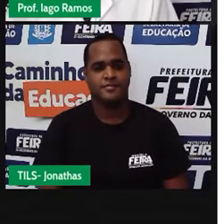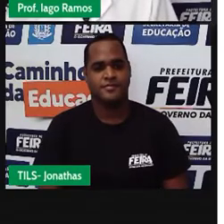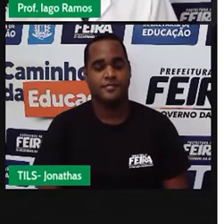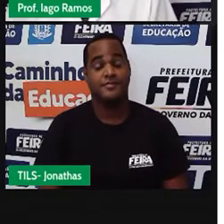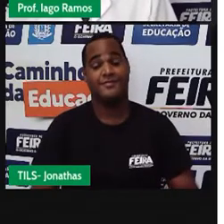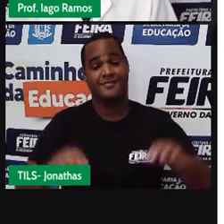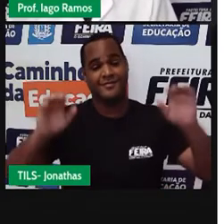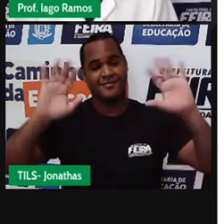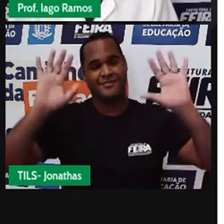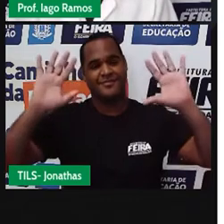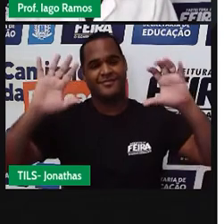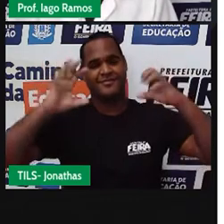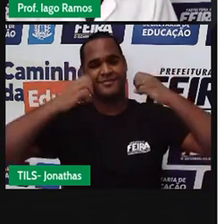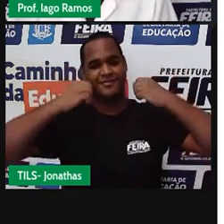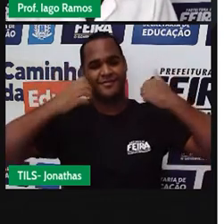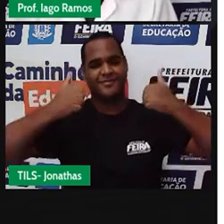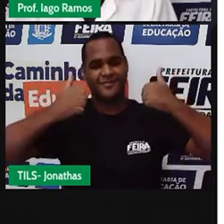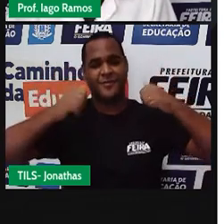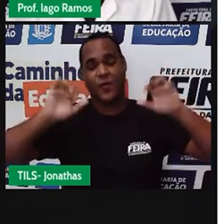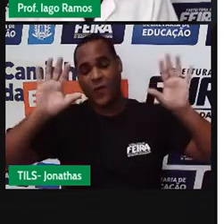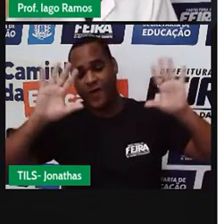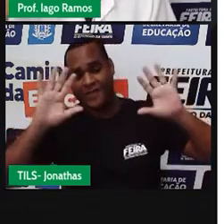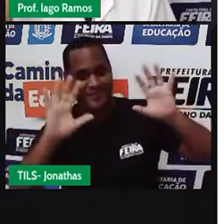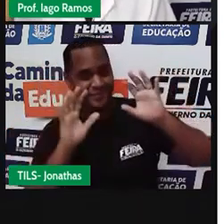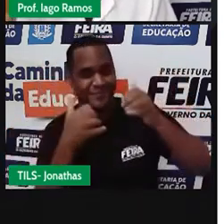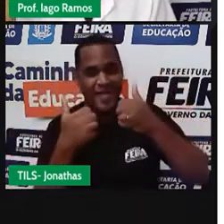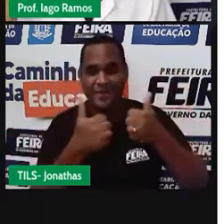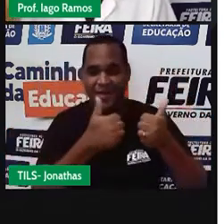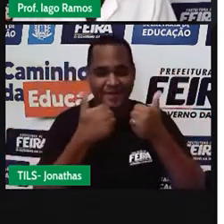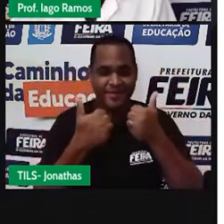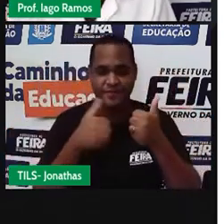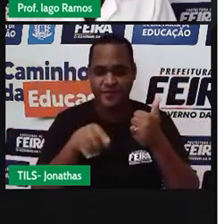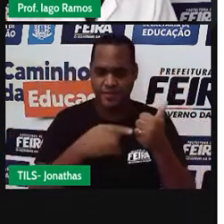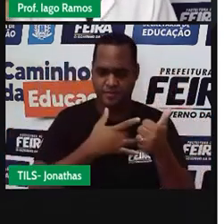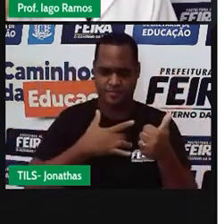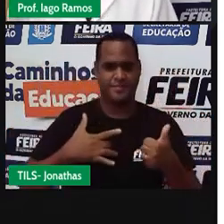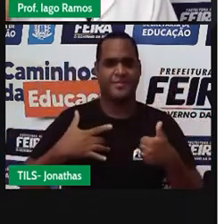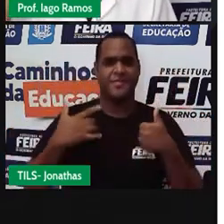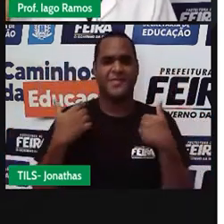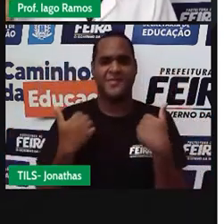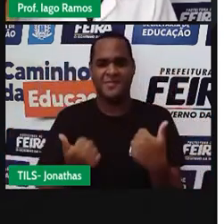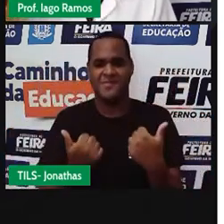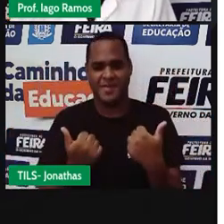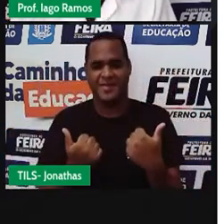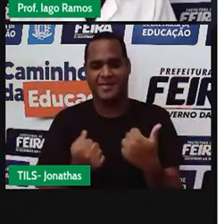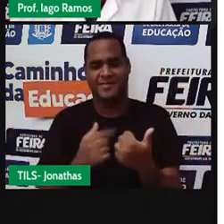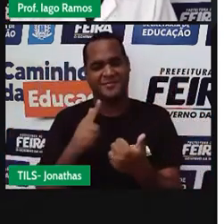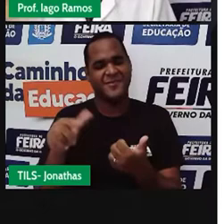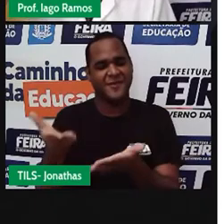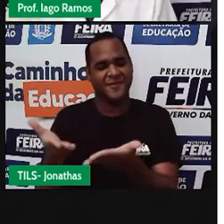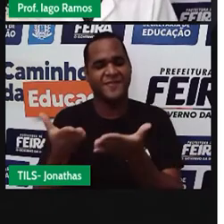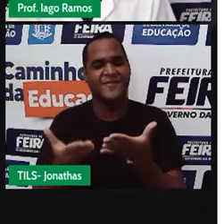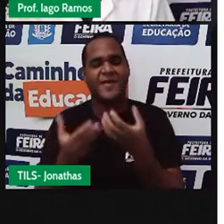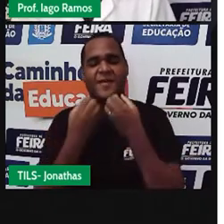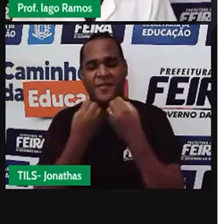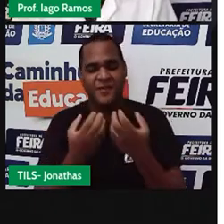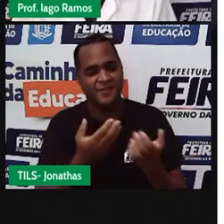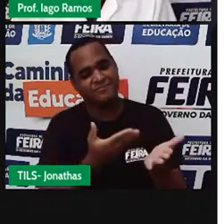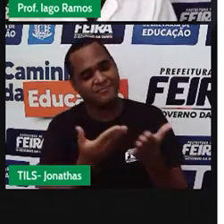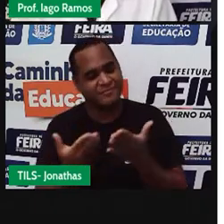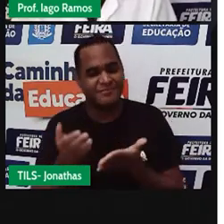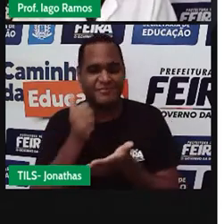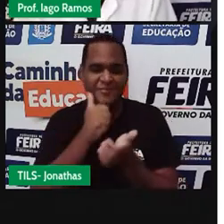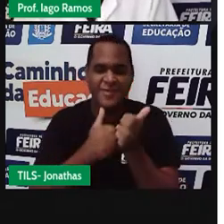oi oi oi olá e aí como você está sejam bem-vindos sejam